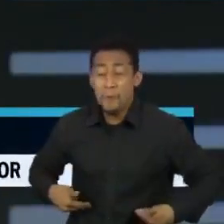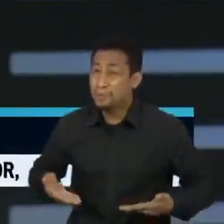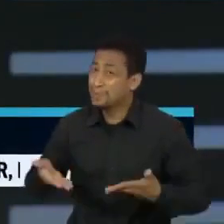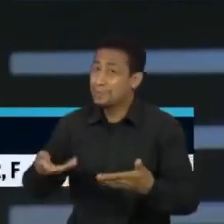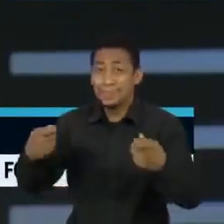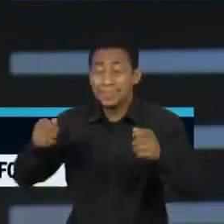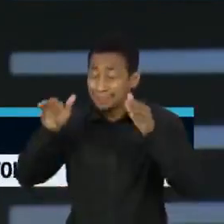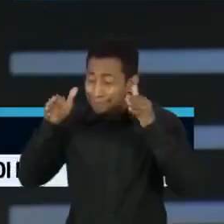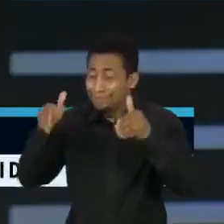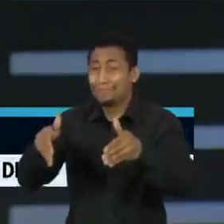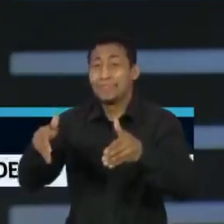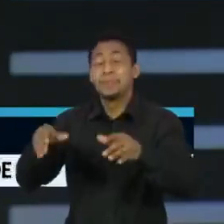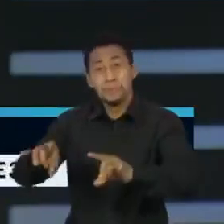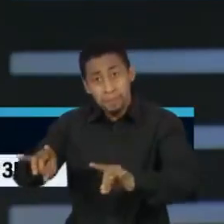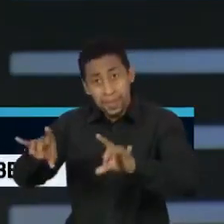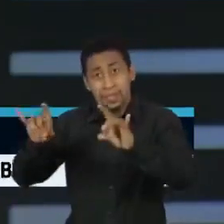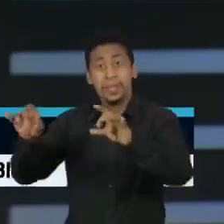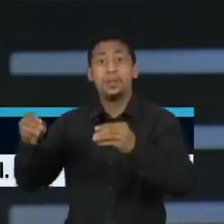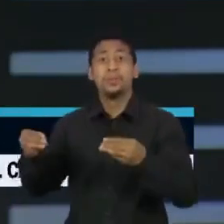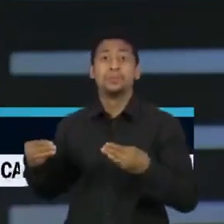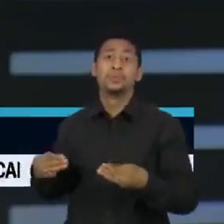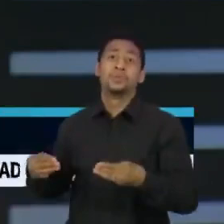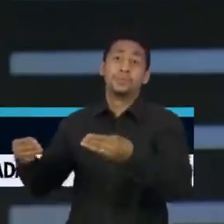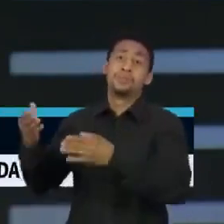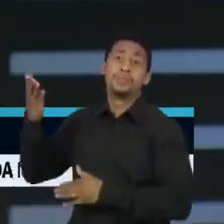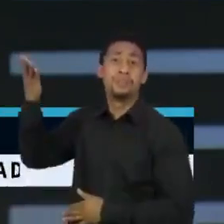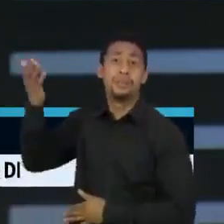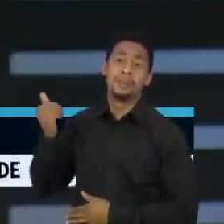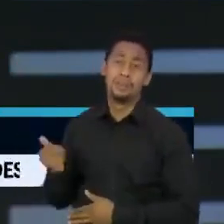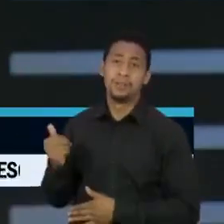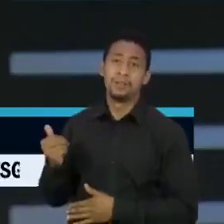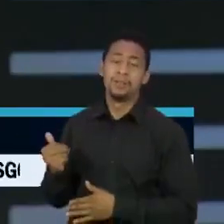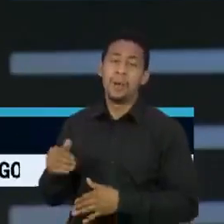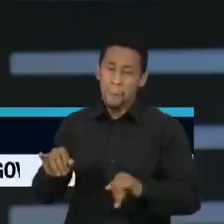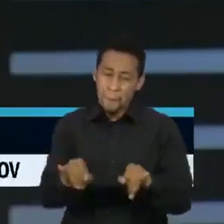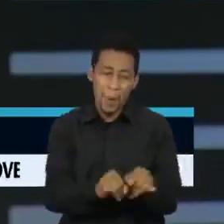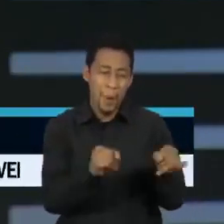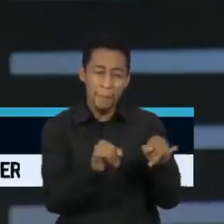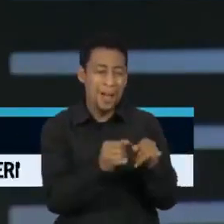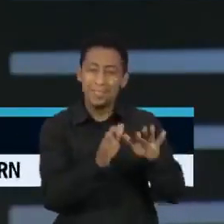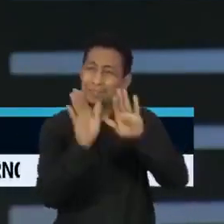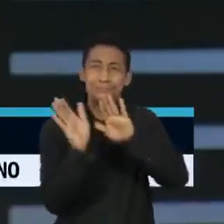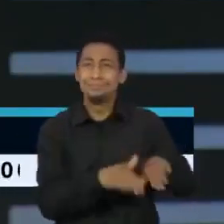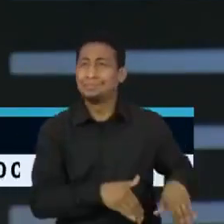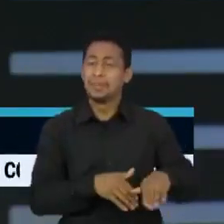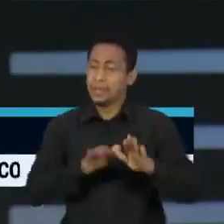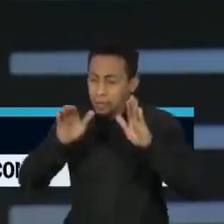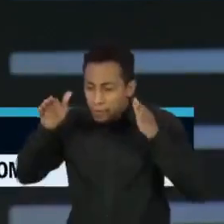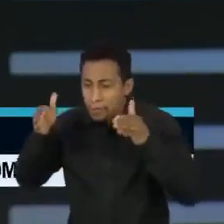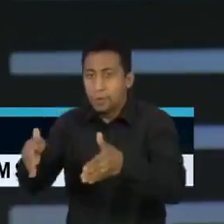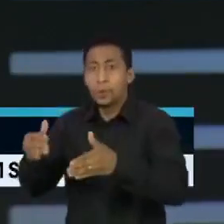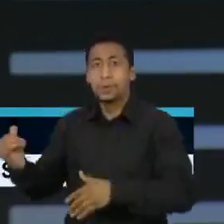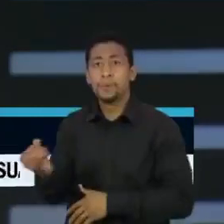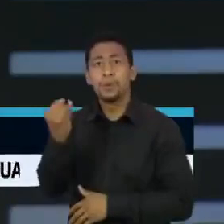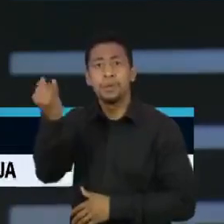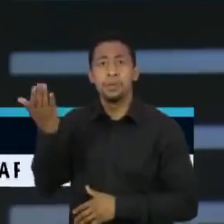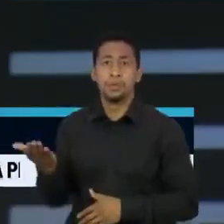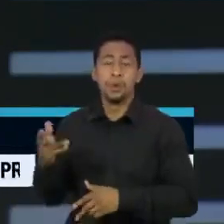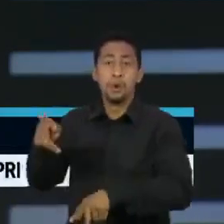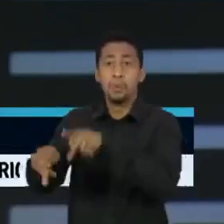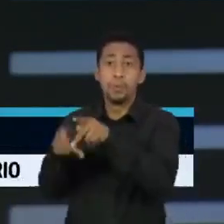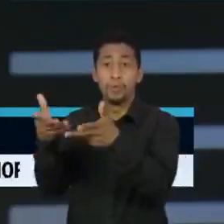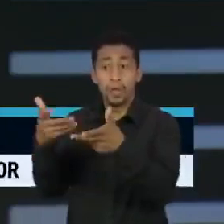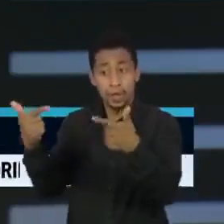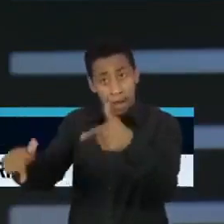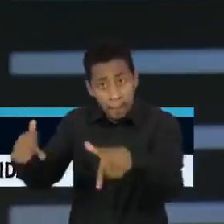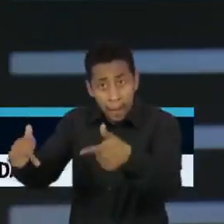especial do nosso Ministério parar de discutir bobagem e cuidar do que é importante população que emprego que